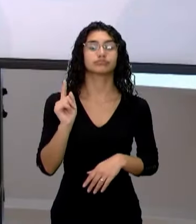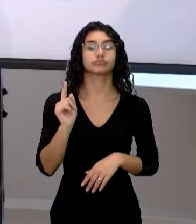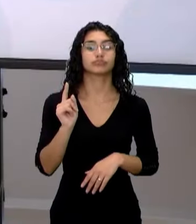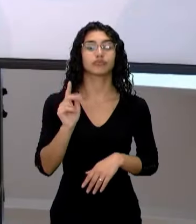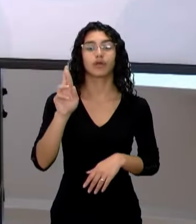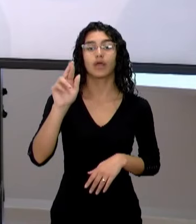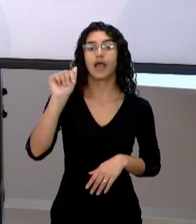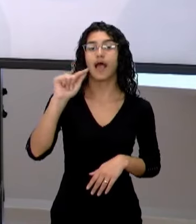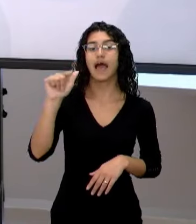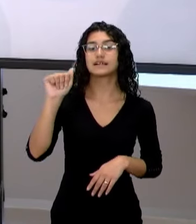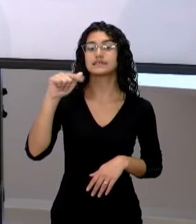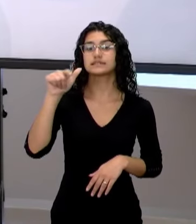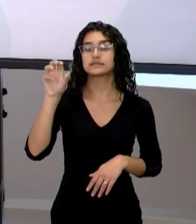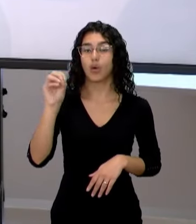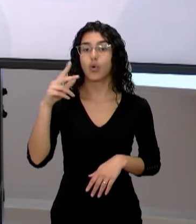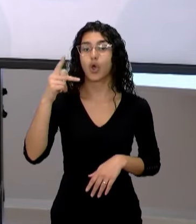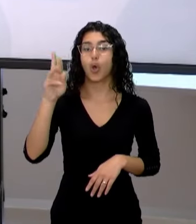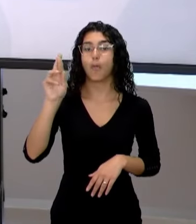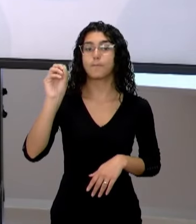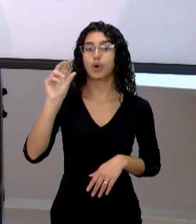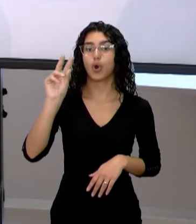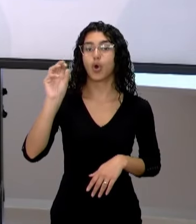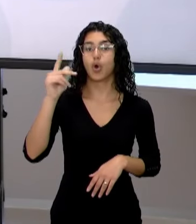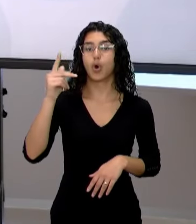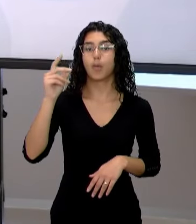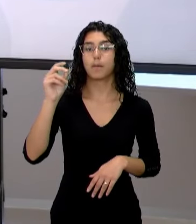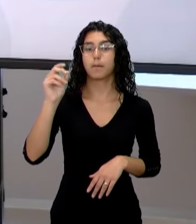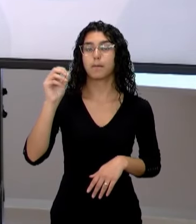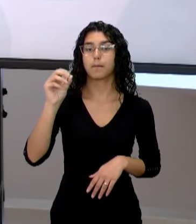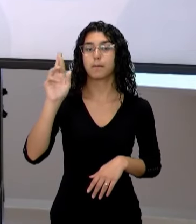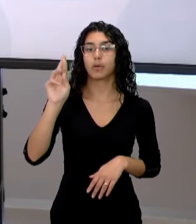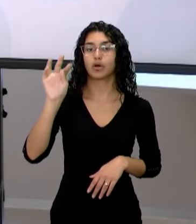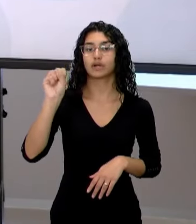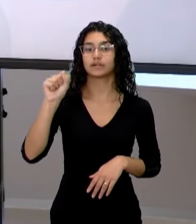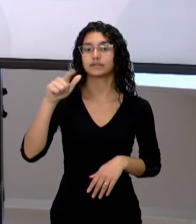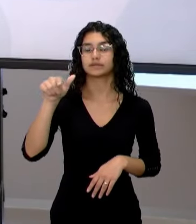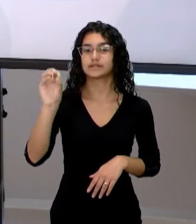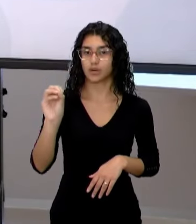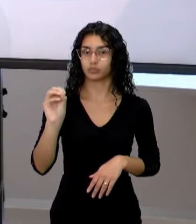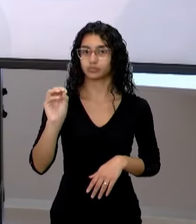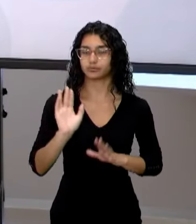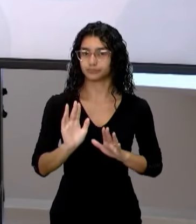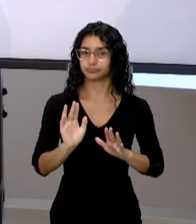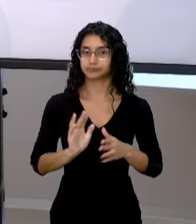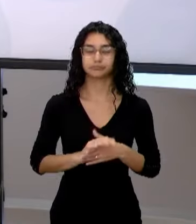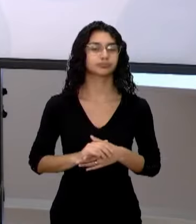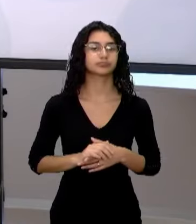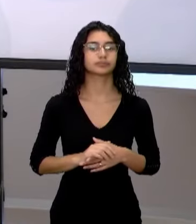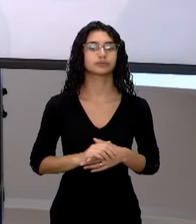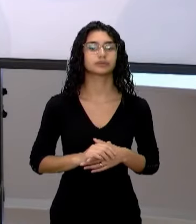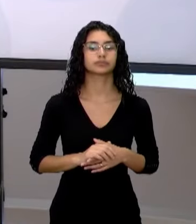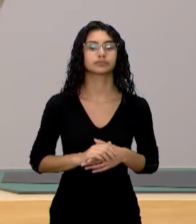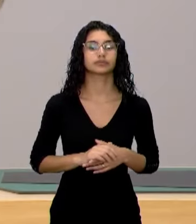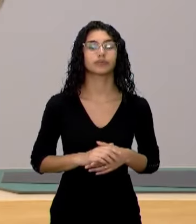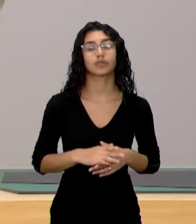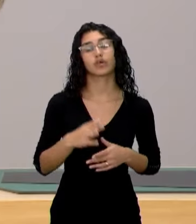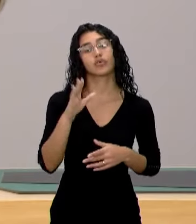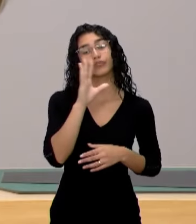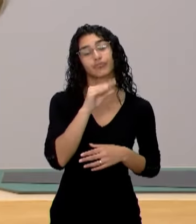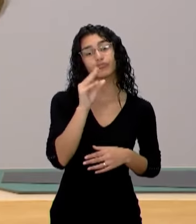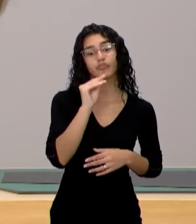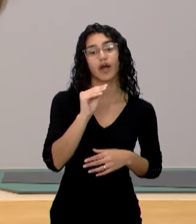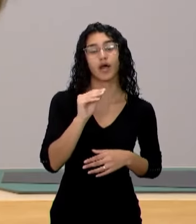e proporção, tá? Eu não vou nem pensar em regras de 3, tá? Eu vou pensar de uma forma bem mais intuitiva aí no caso, tá? Porque eu costumo falar para os